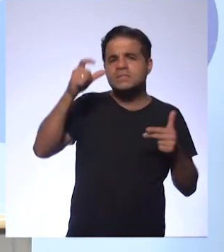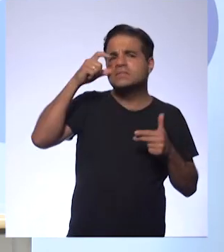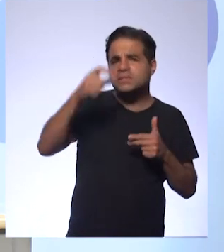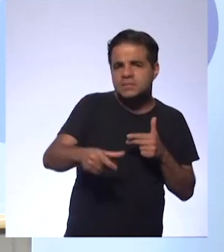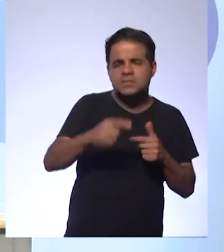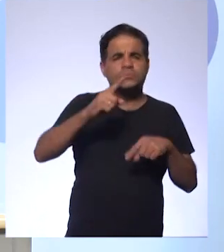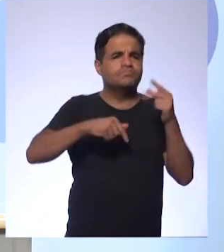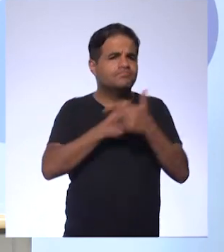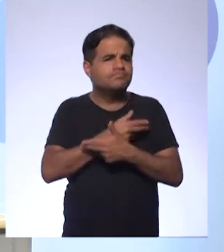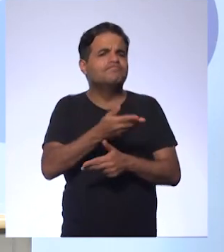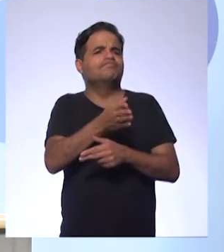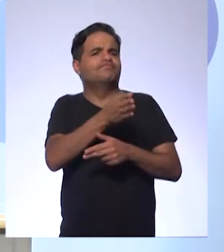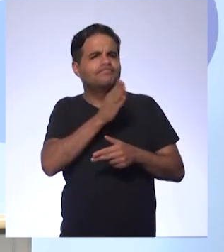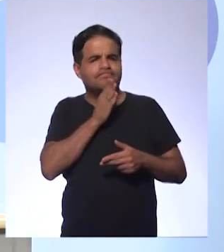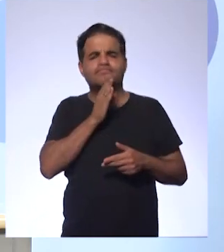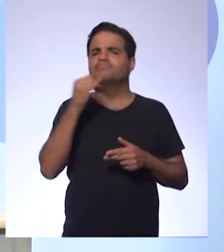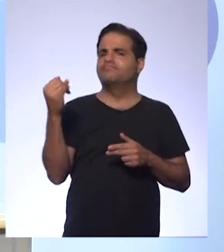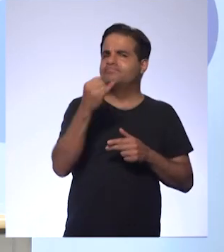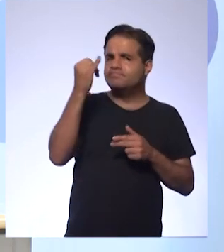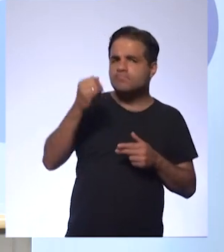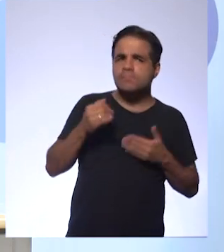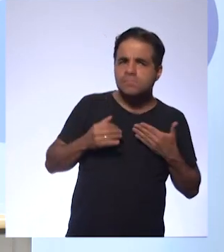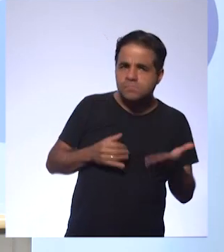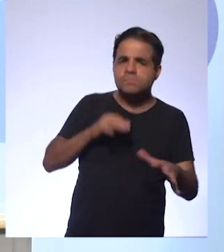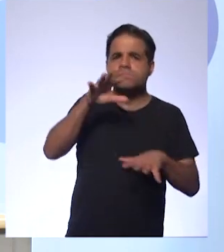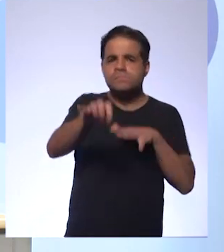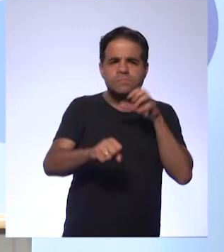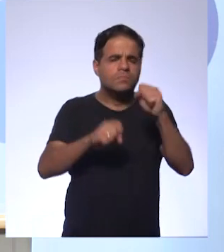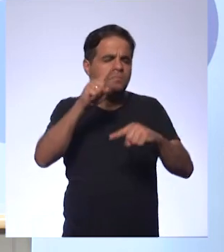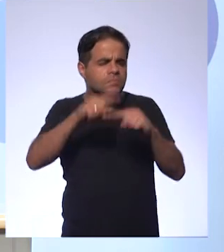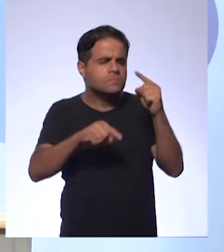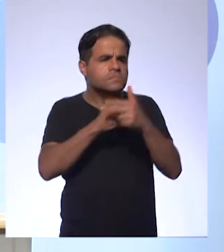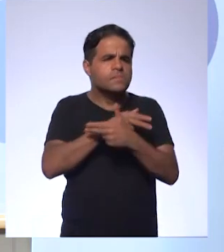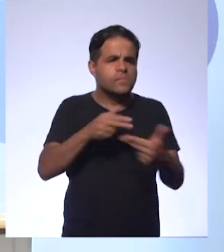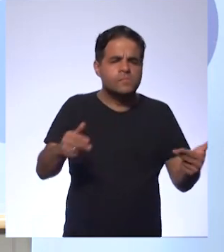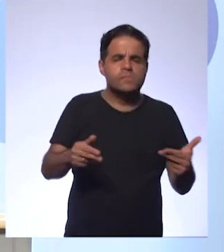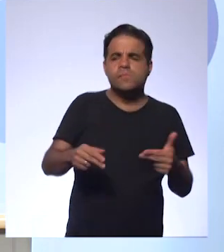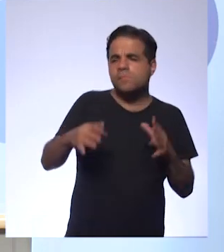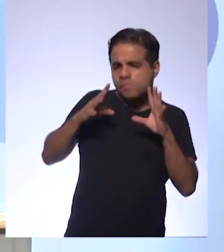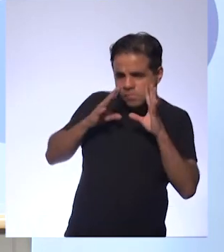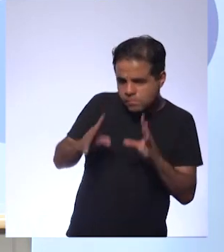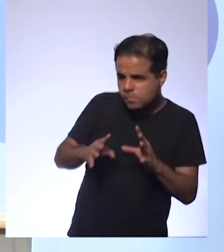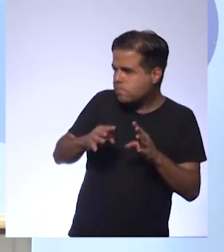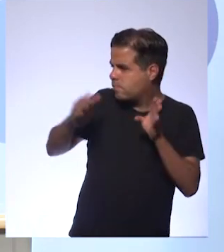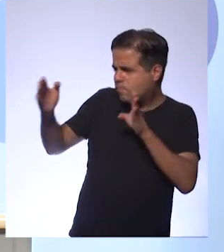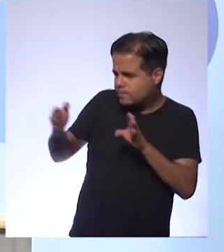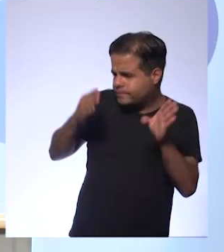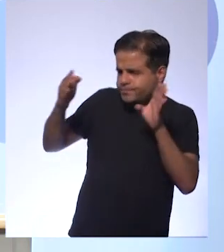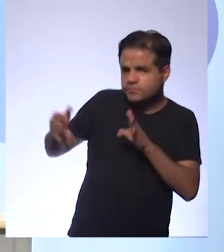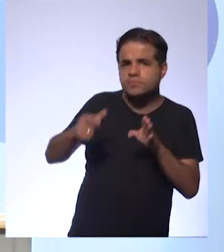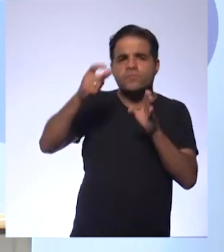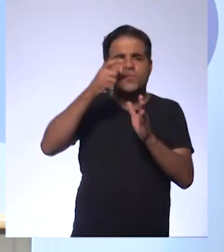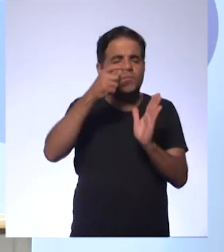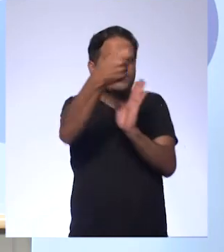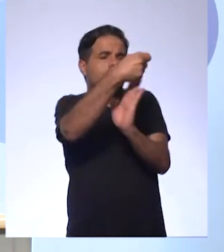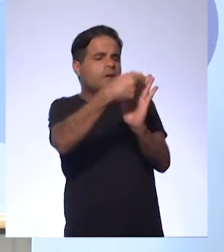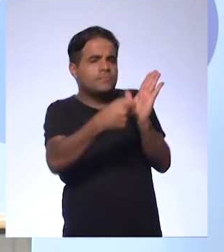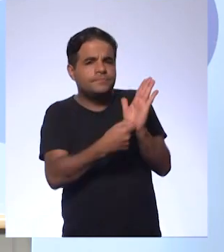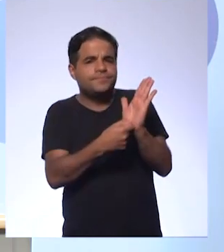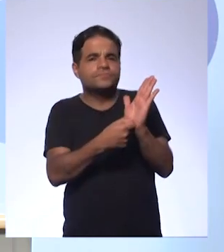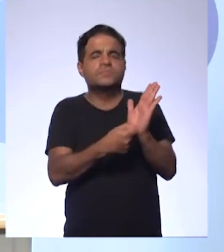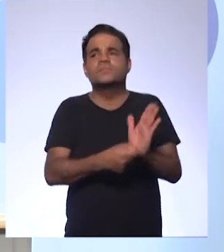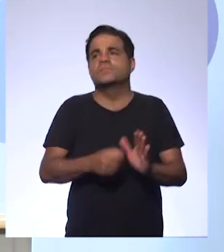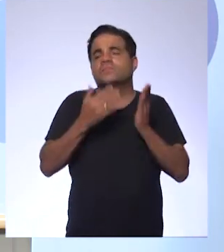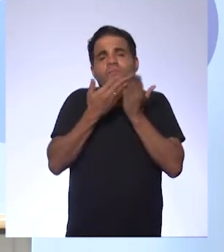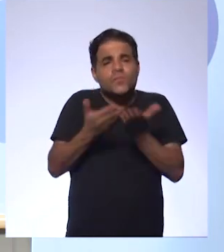de conhecimento, vale a pena, pegue seu material, ouça e assista, faça suas anotações, porque